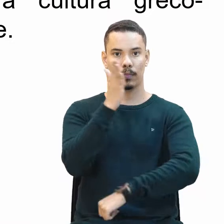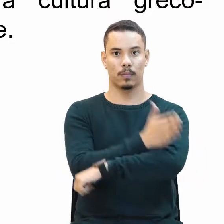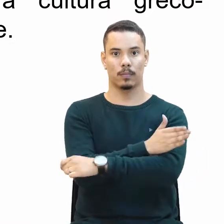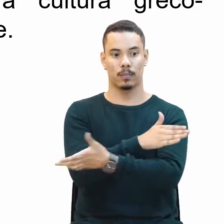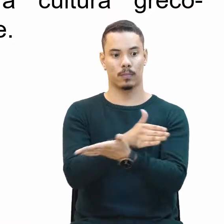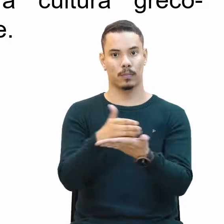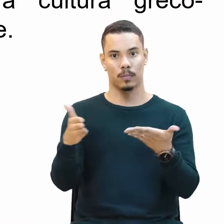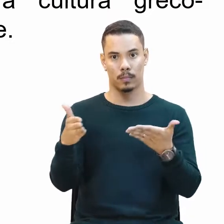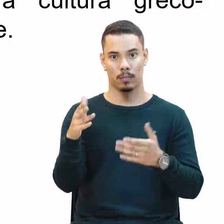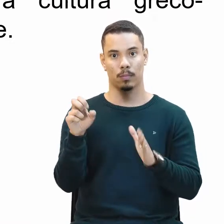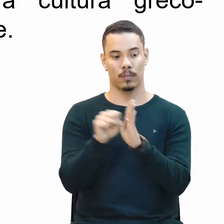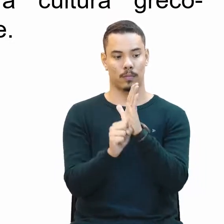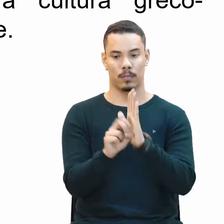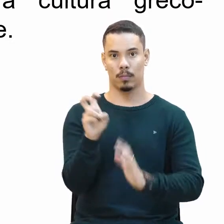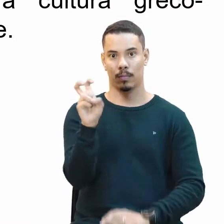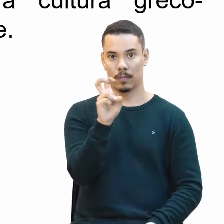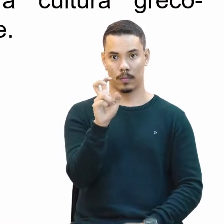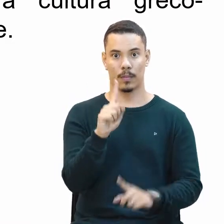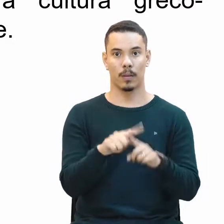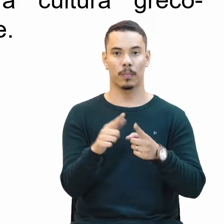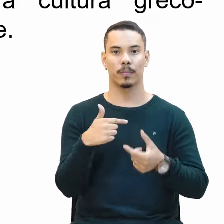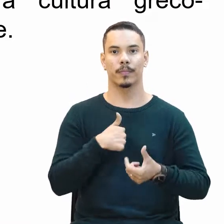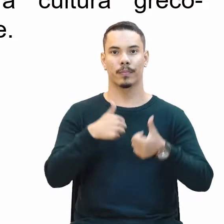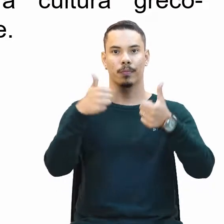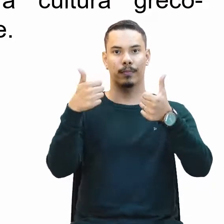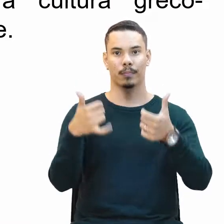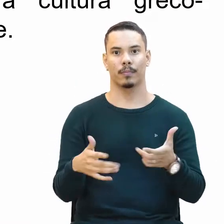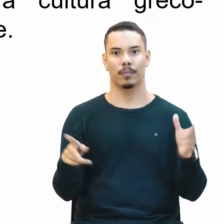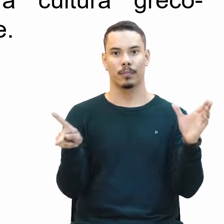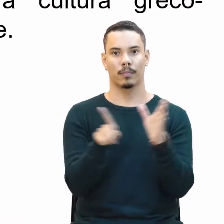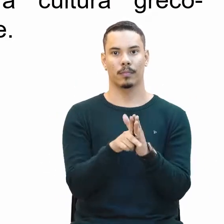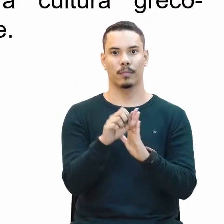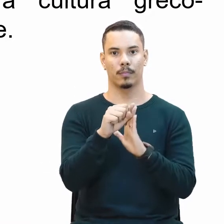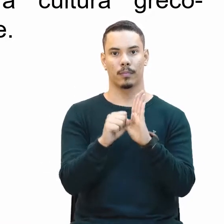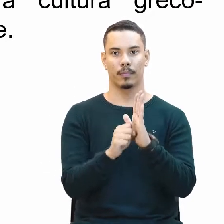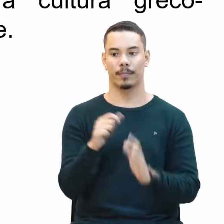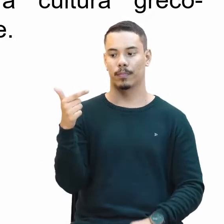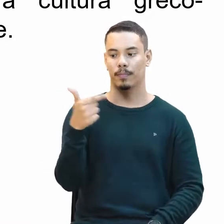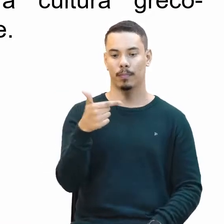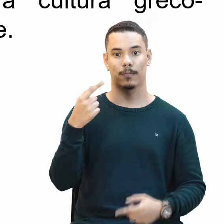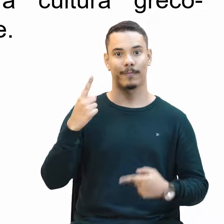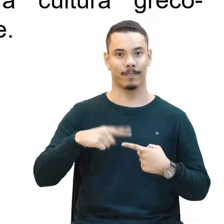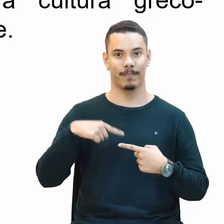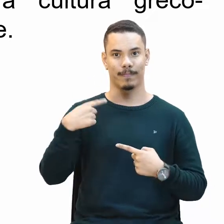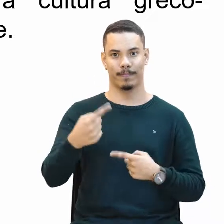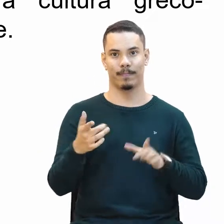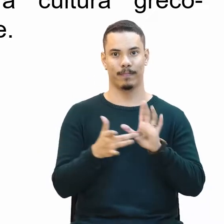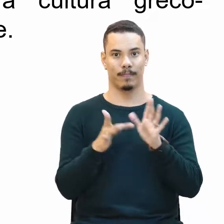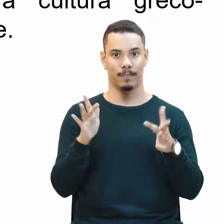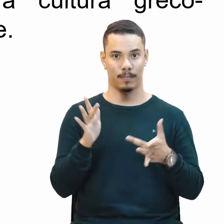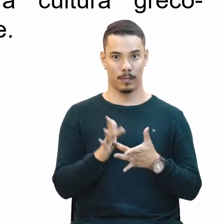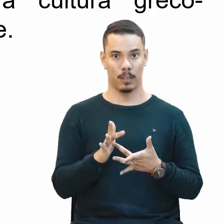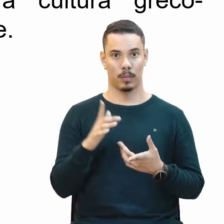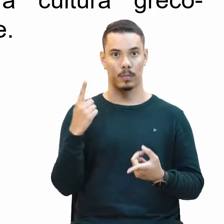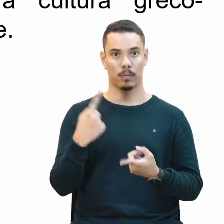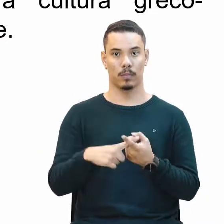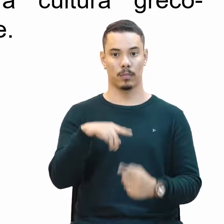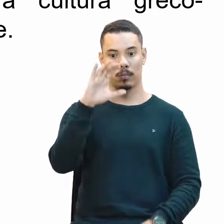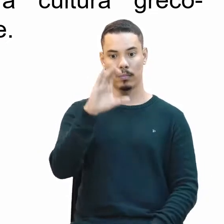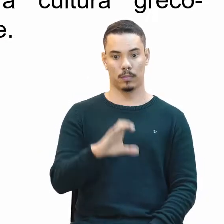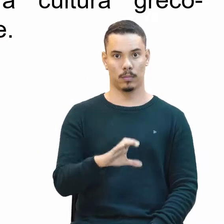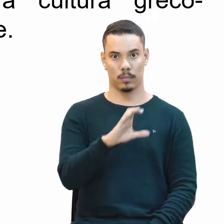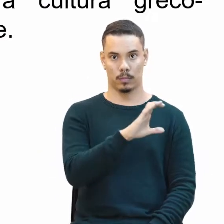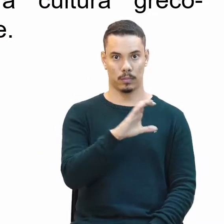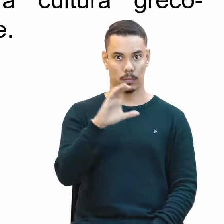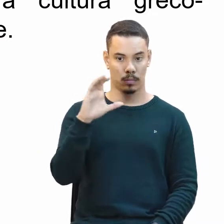século V, mas aqui a gente vai para o século II, depois de Cristo. O cristianismo, ele